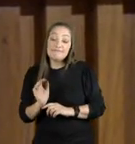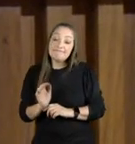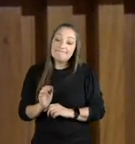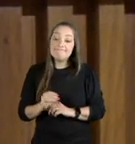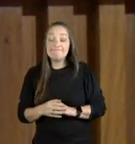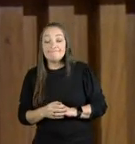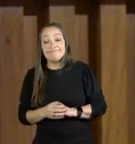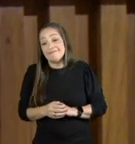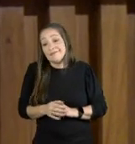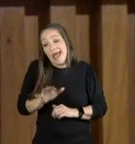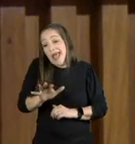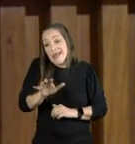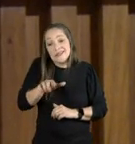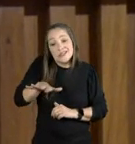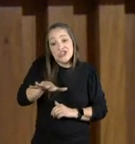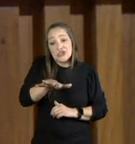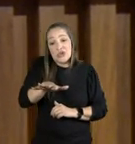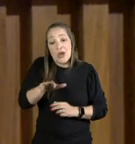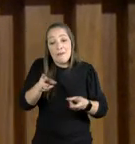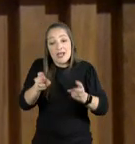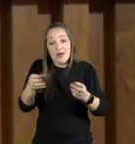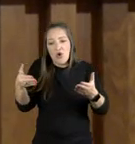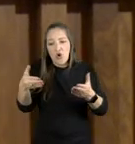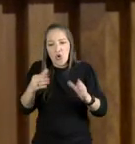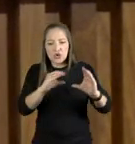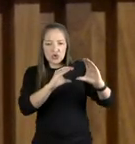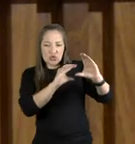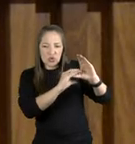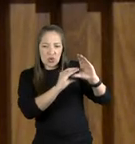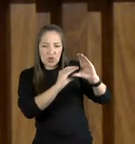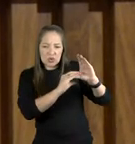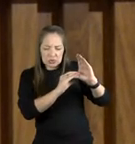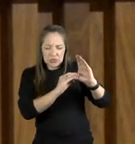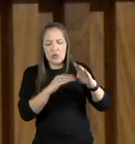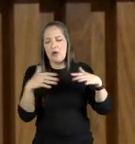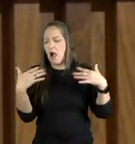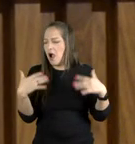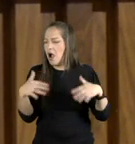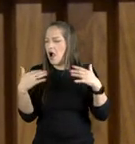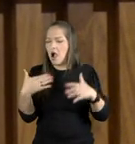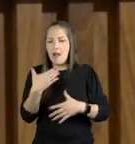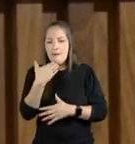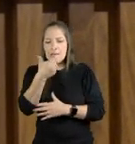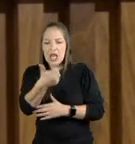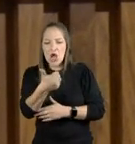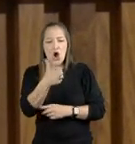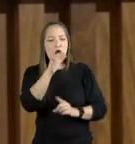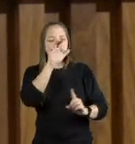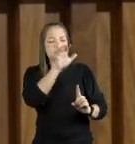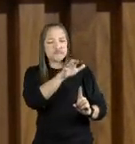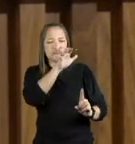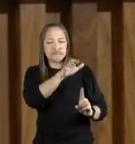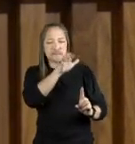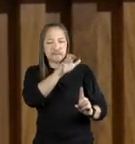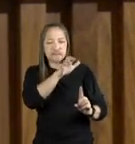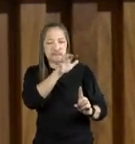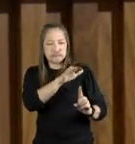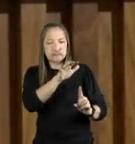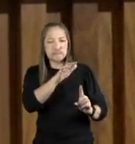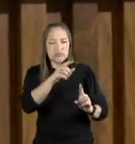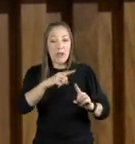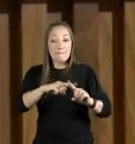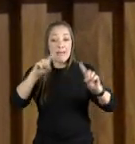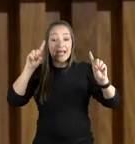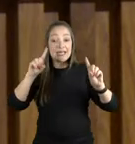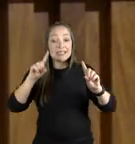é isso. Eu vejo que hoje corretora ela tem sido bastante mais influente, né, e mais diversificação